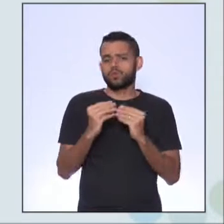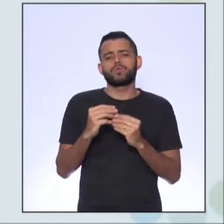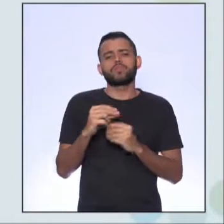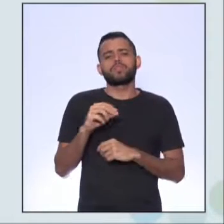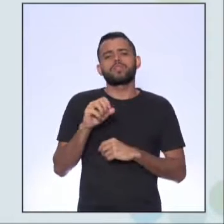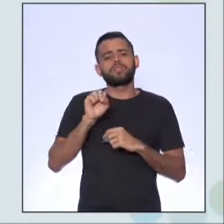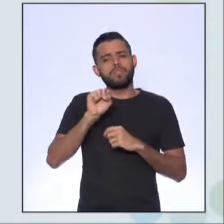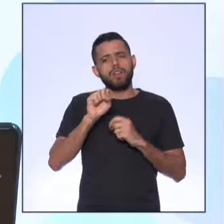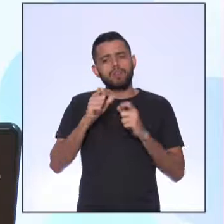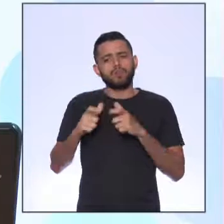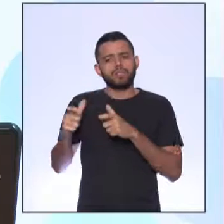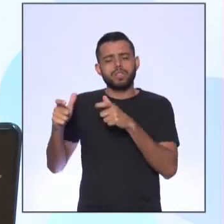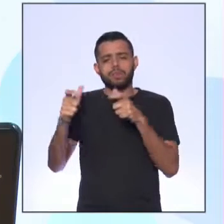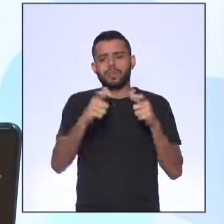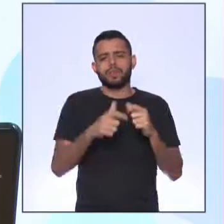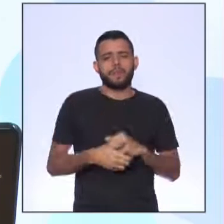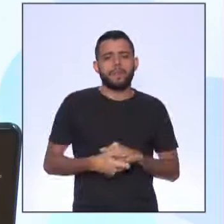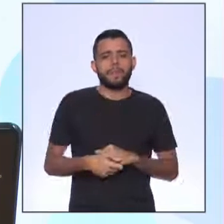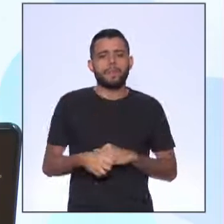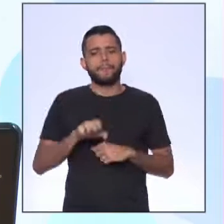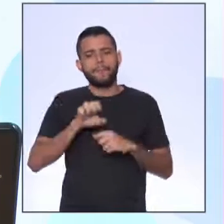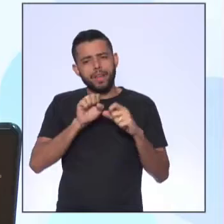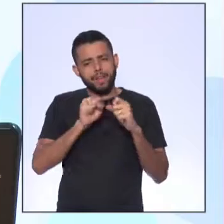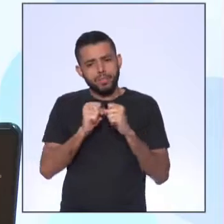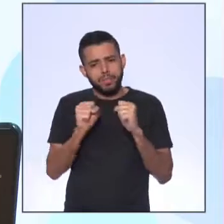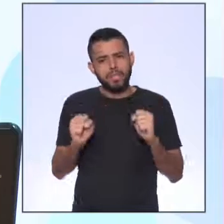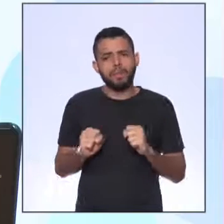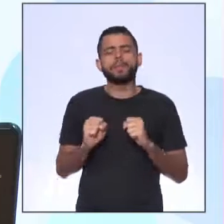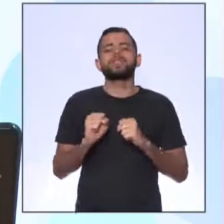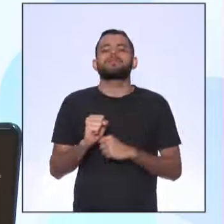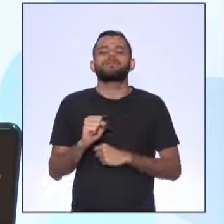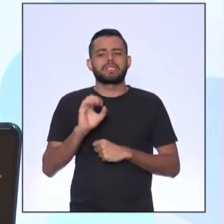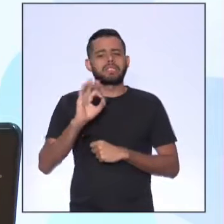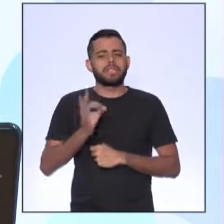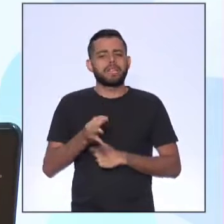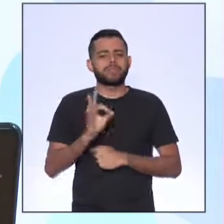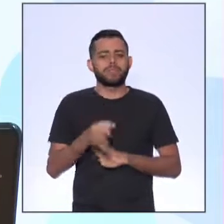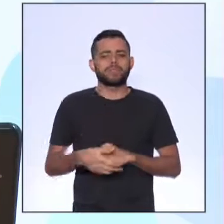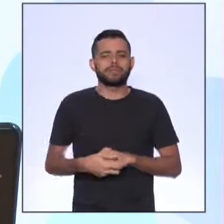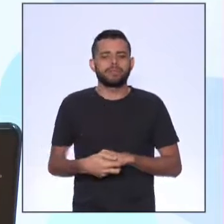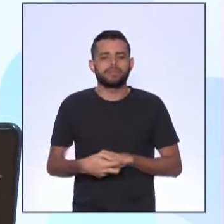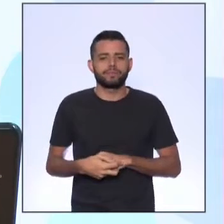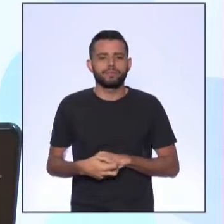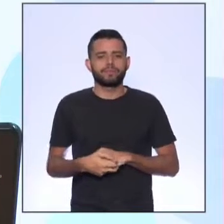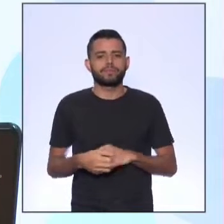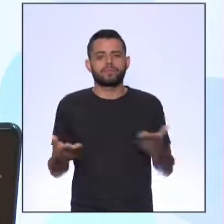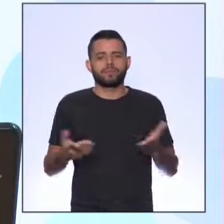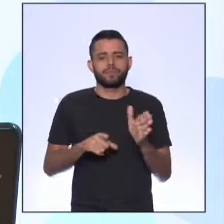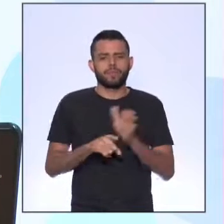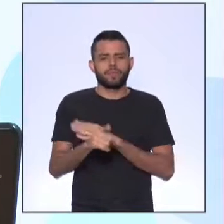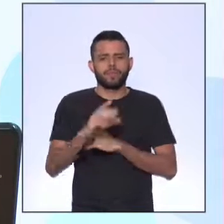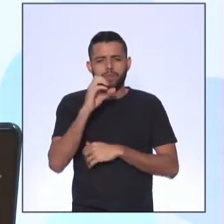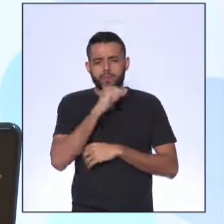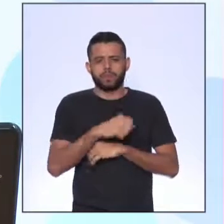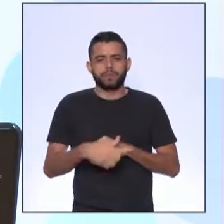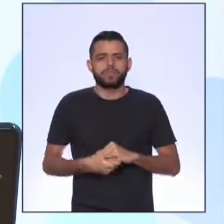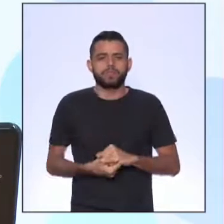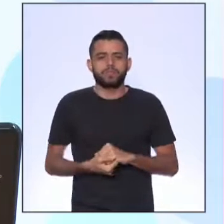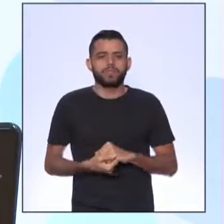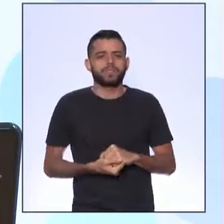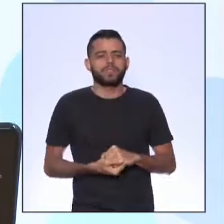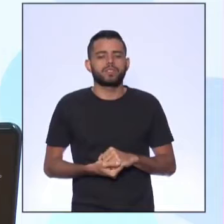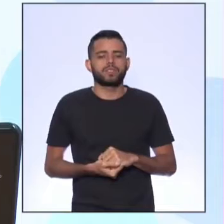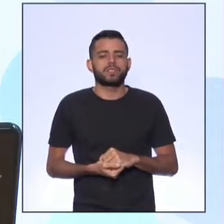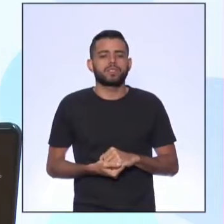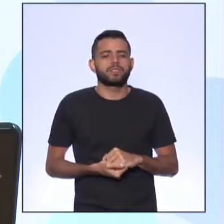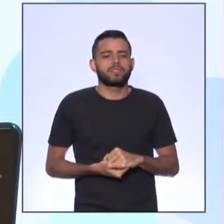ecossistema, professora. Então, quem falou que todos são ecossistema, acertou. Né? Vamos às nossas questões agora, rapidamente. Né?